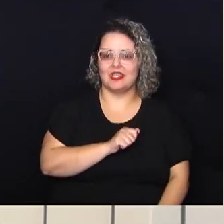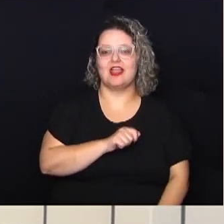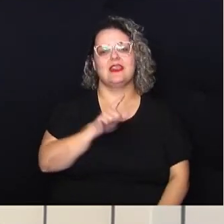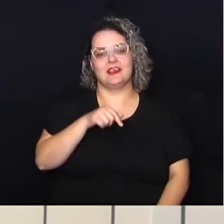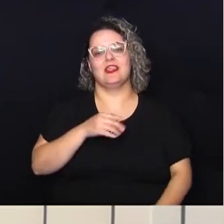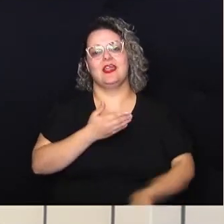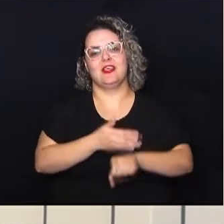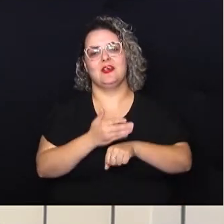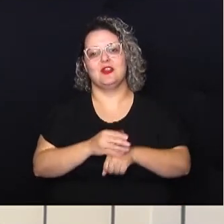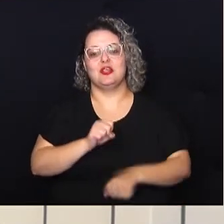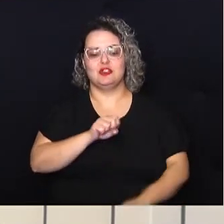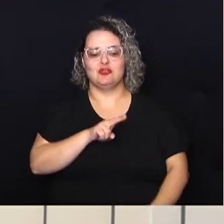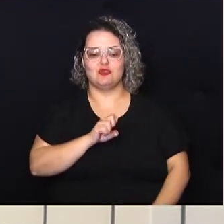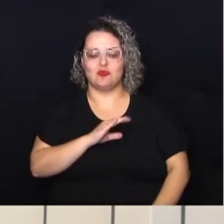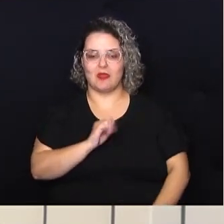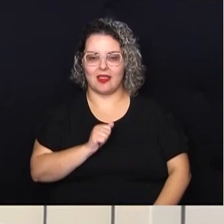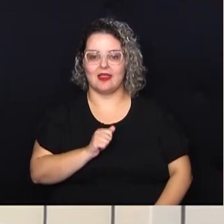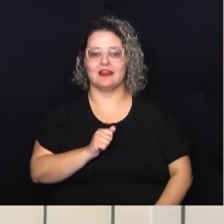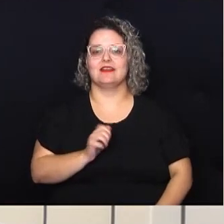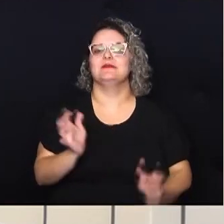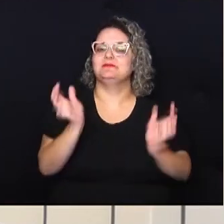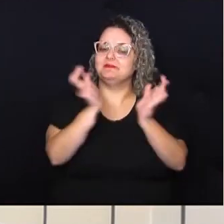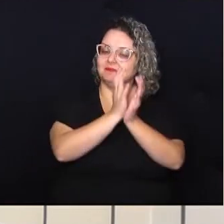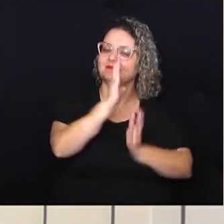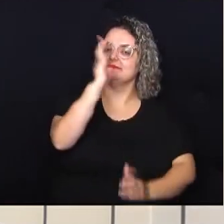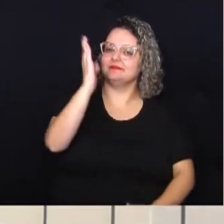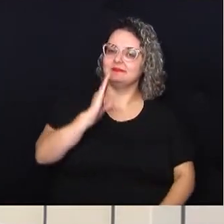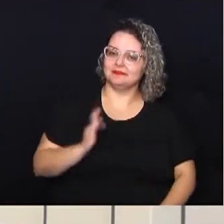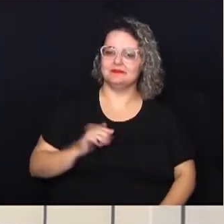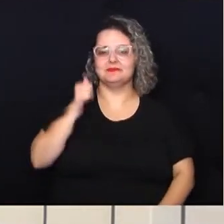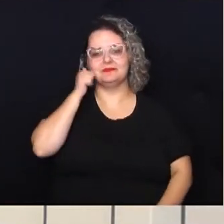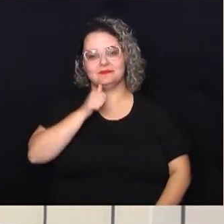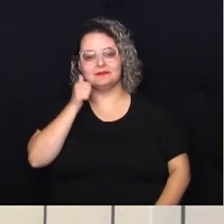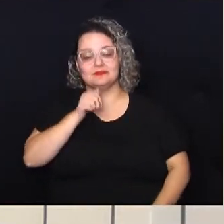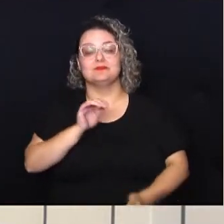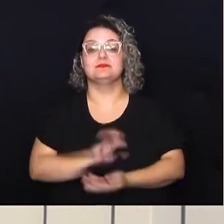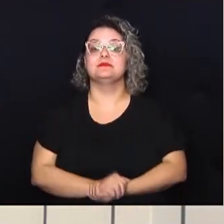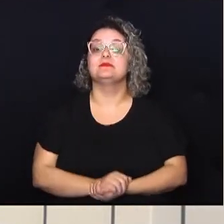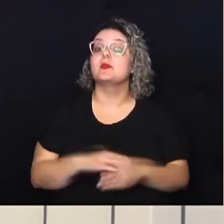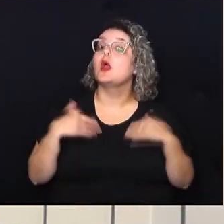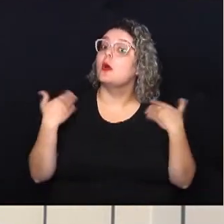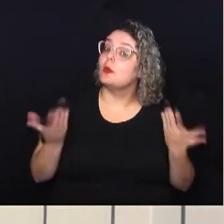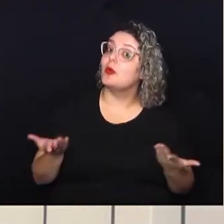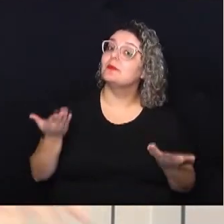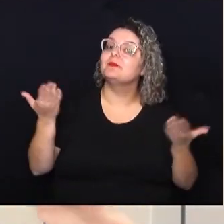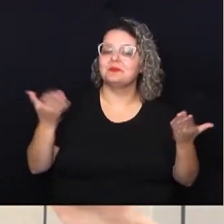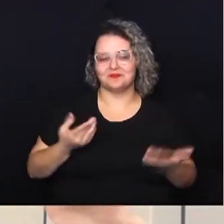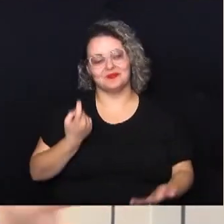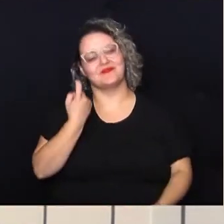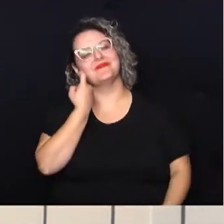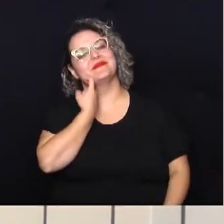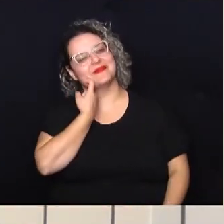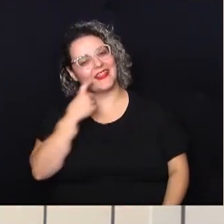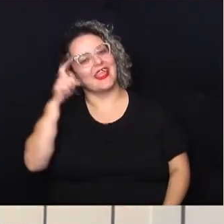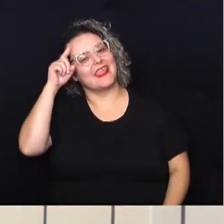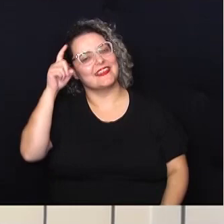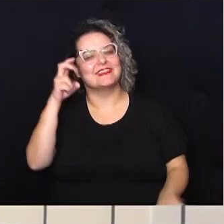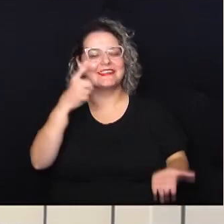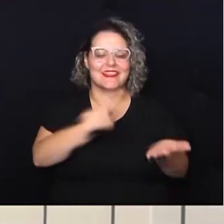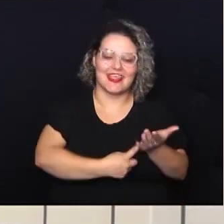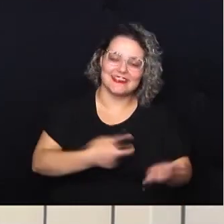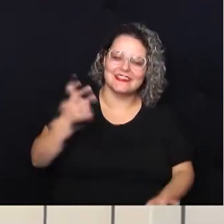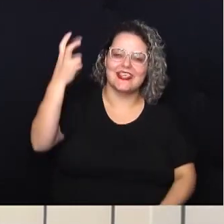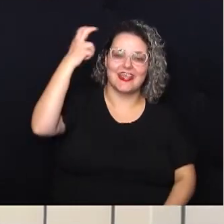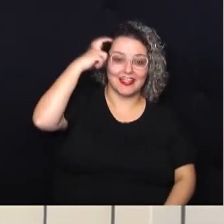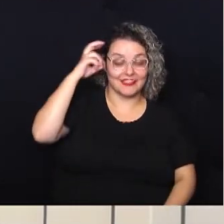treinadora sueca, treinadora da Seleção Brasileira Feminina. Bom, hoje é sexta-feira, é dia de agenda cultural,